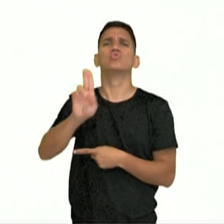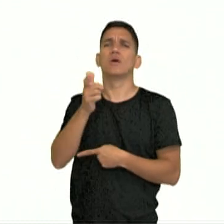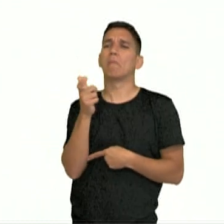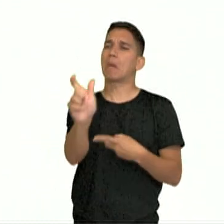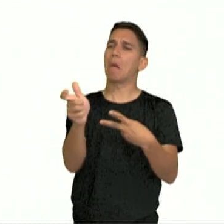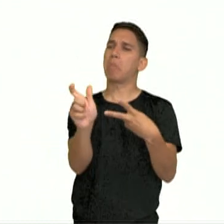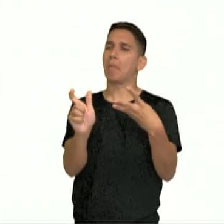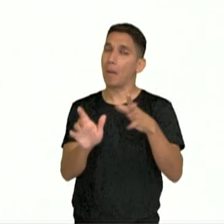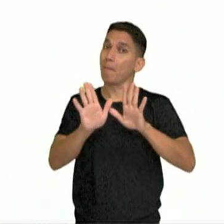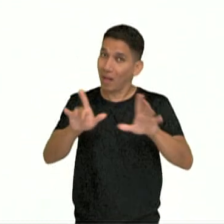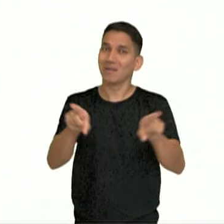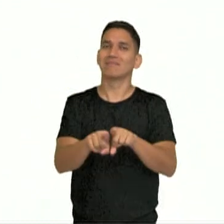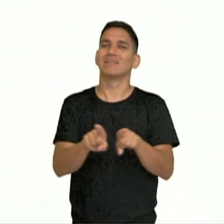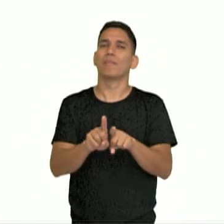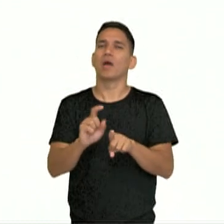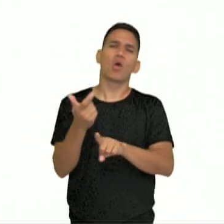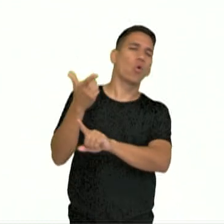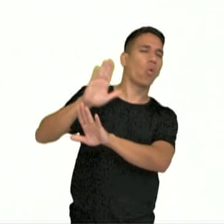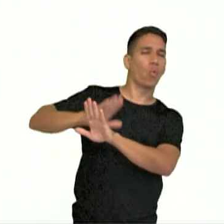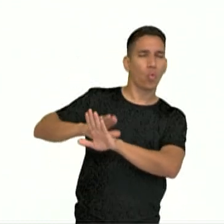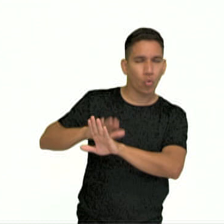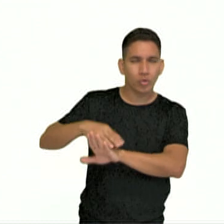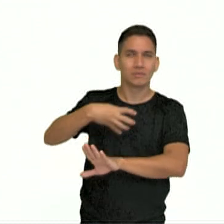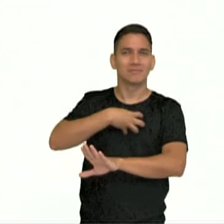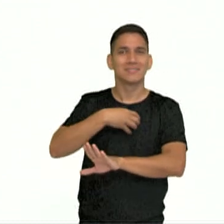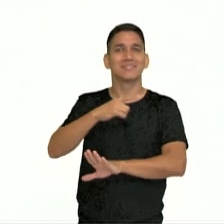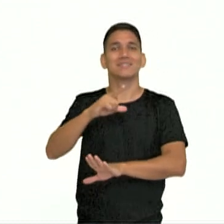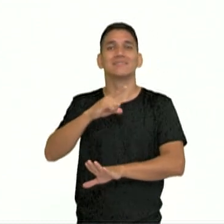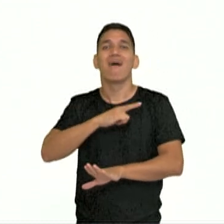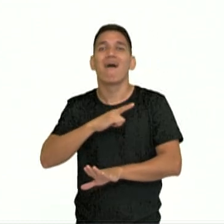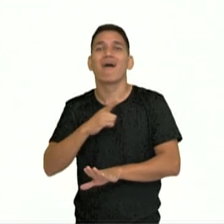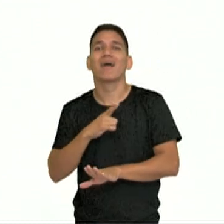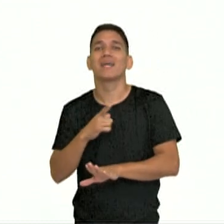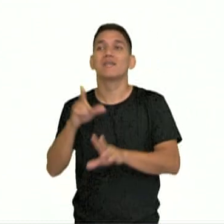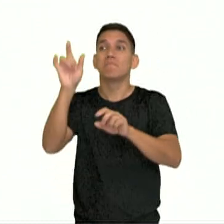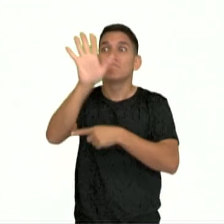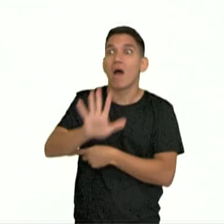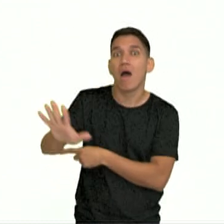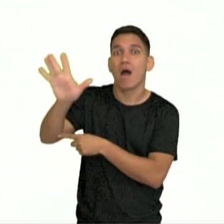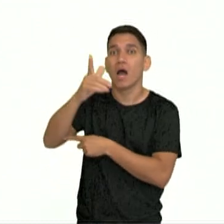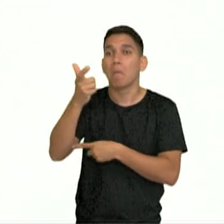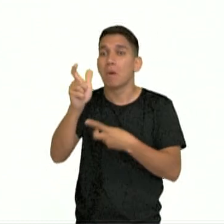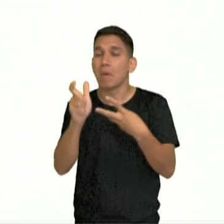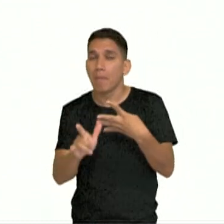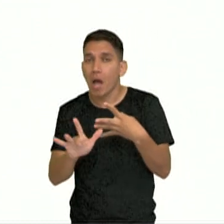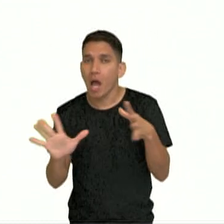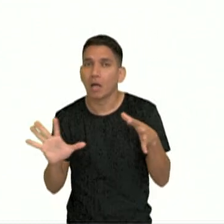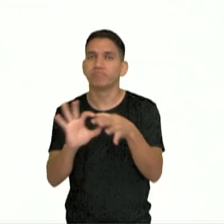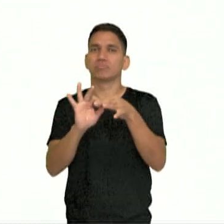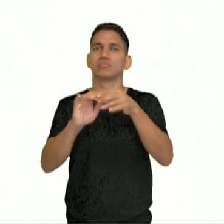mas também de alguma forma específica ou imagem que as palavras criam. Décio Pignatari foi um